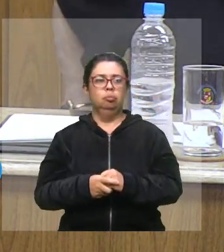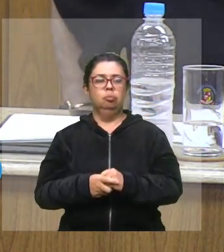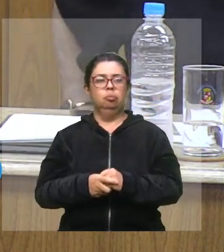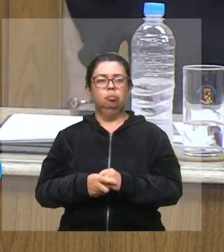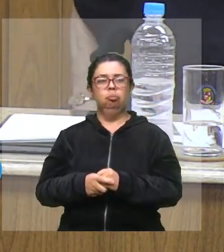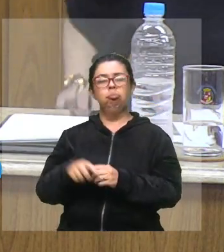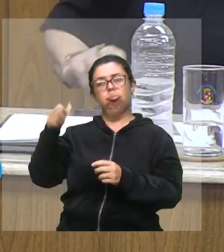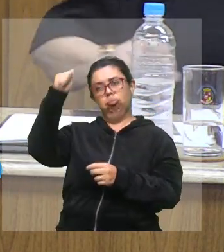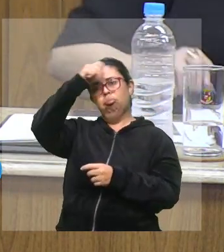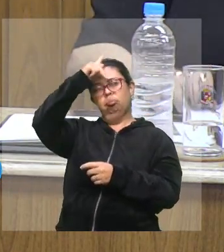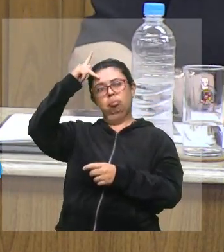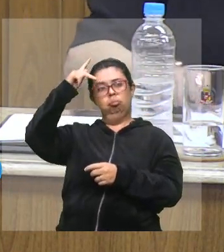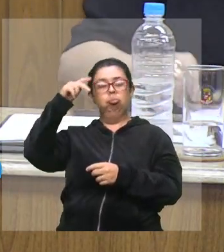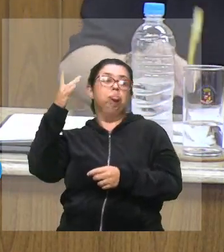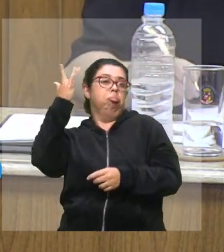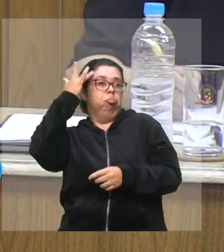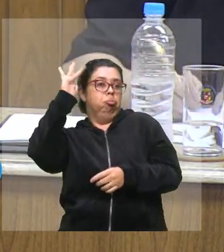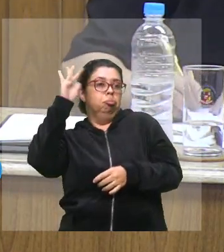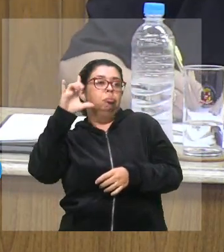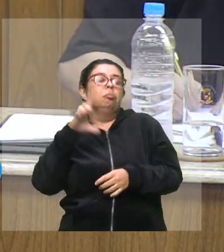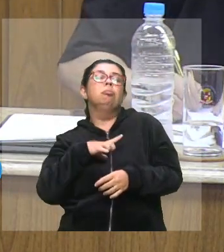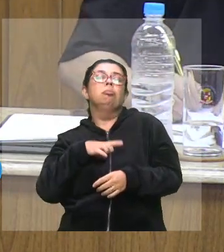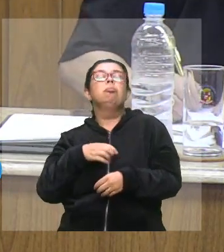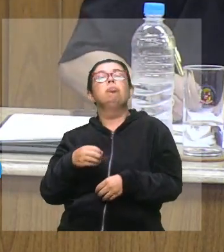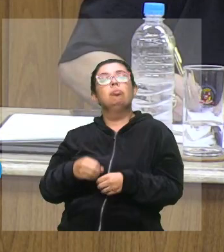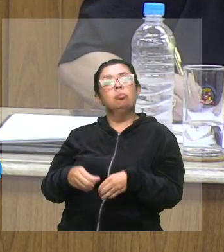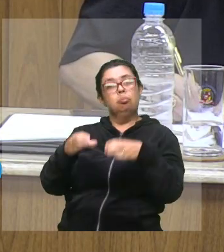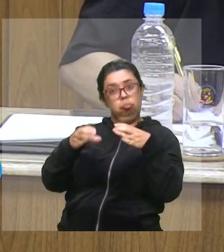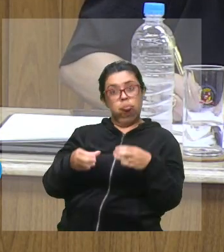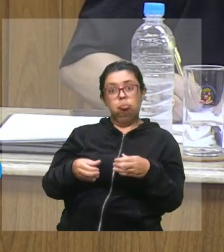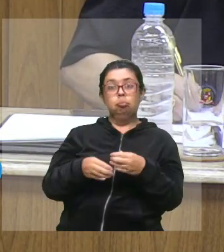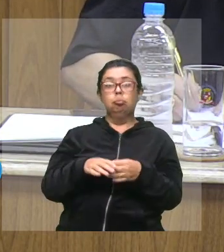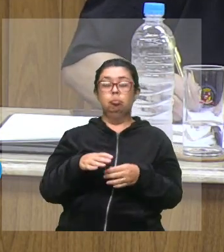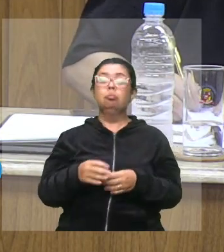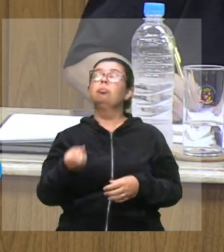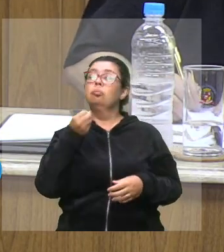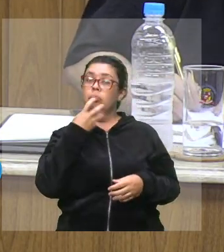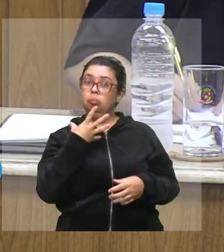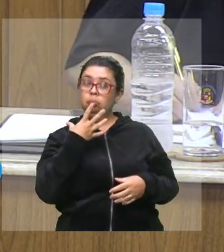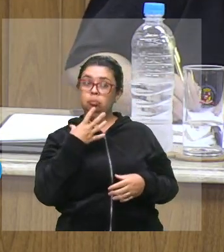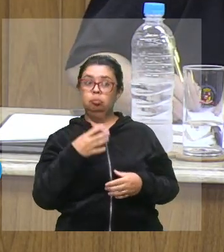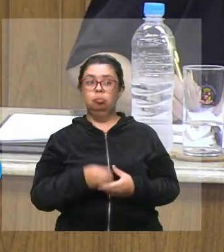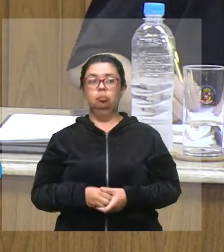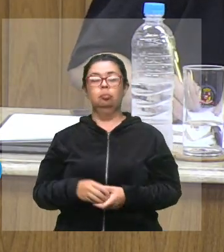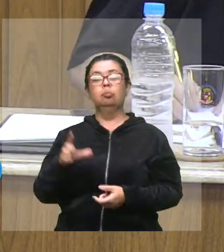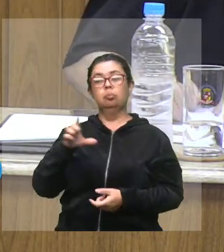prefeitura, não sei se a prefeitura tem um local adequado para estar abrigando